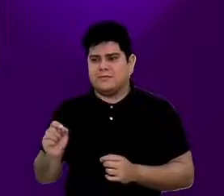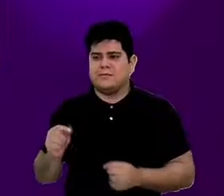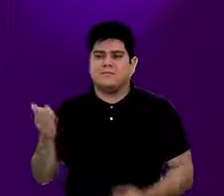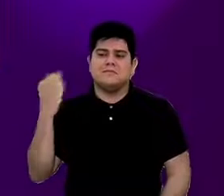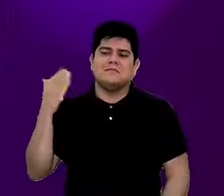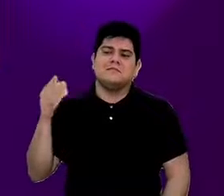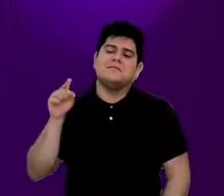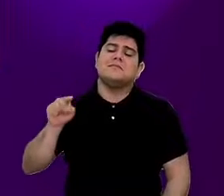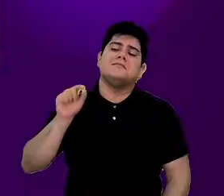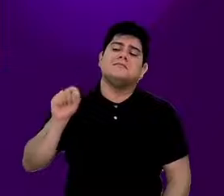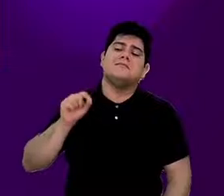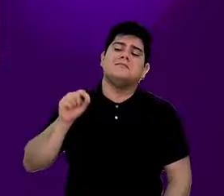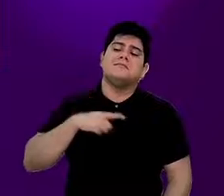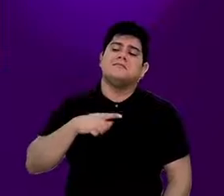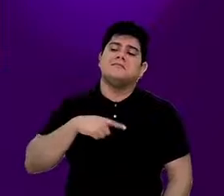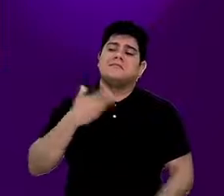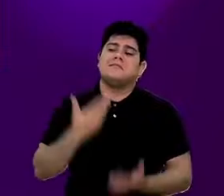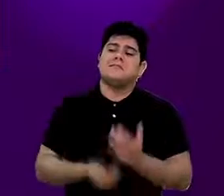infância, em que a gente